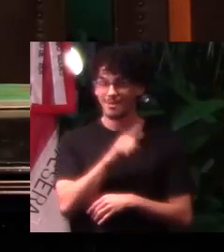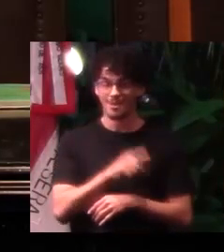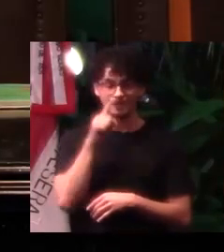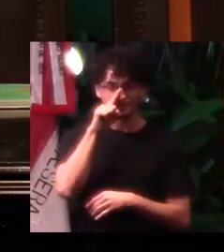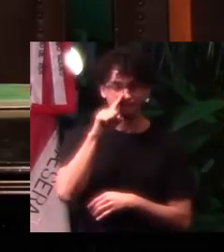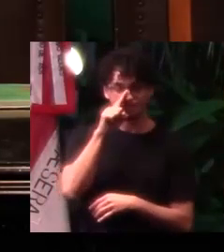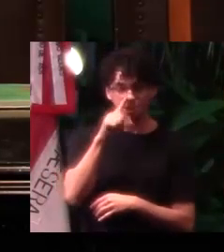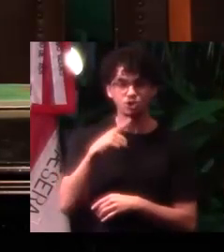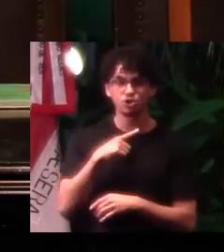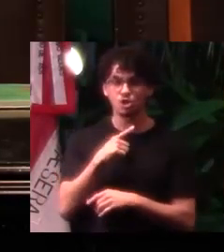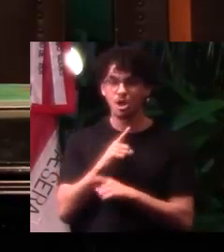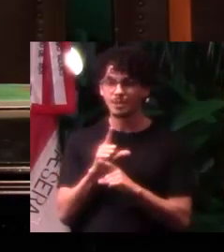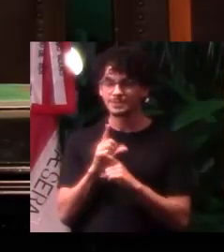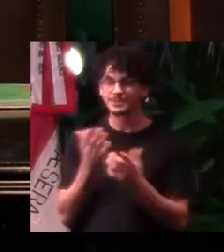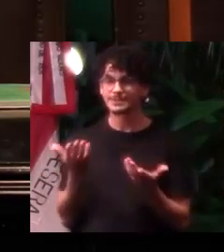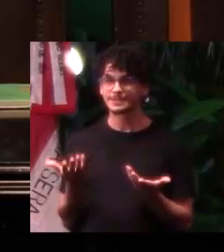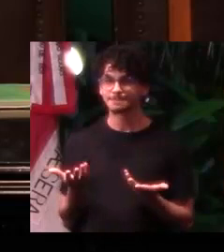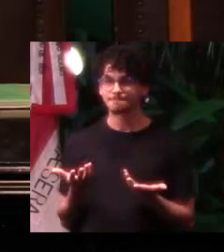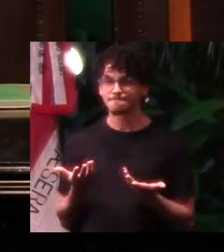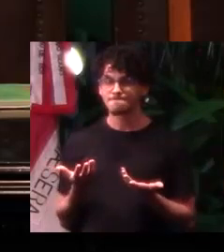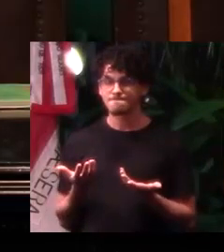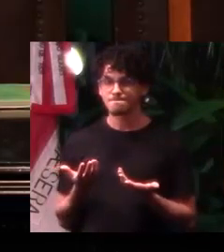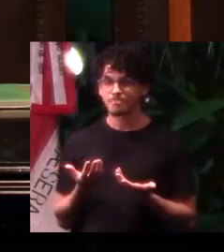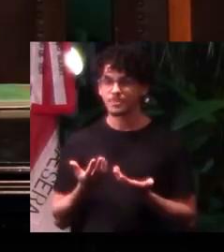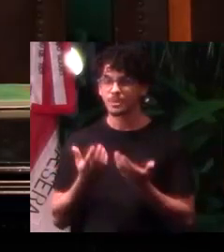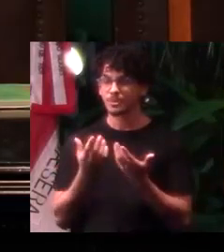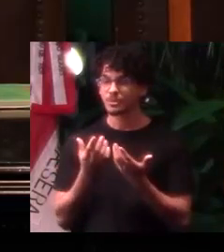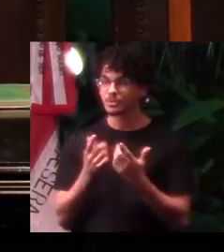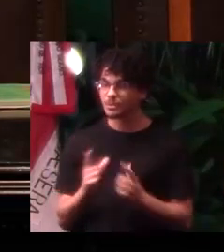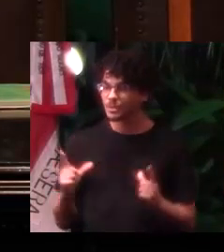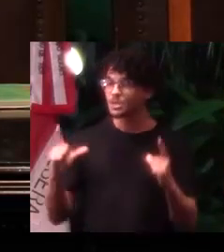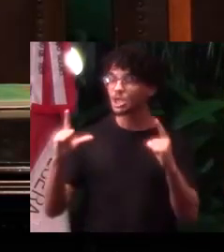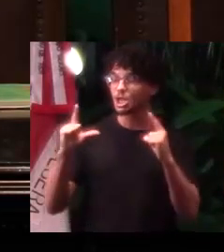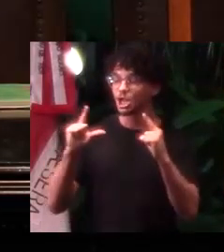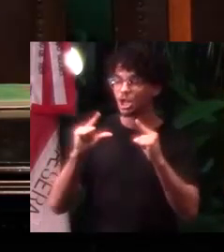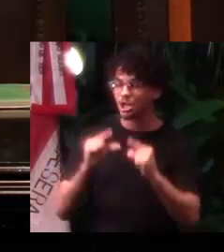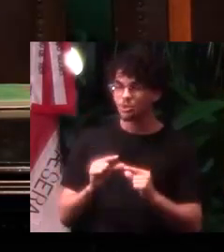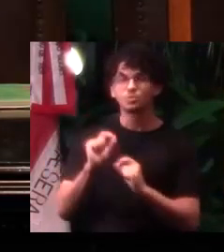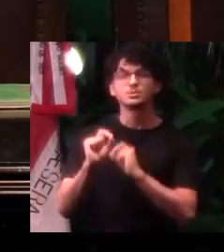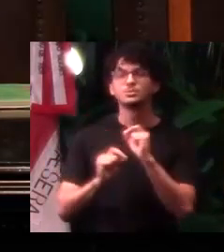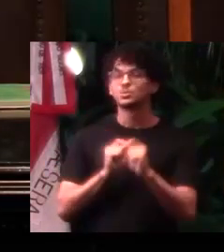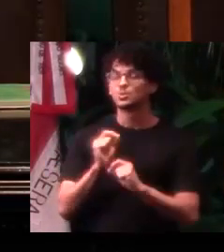reduzirmos drasticamente a nossa riqueza